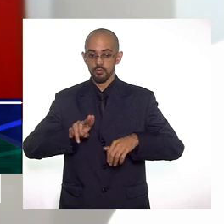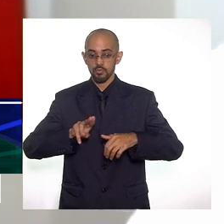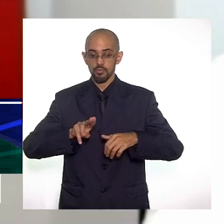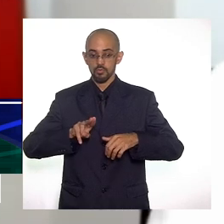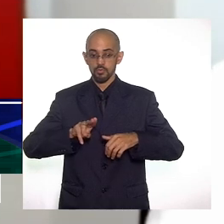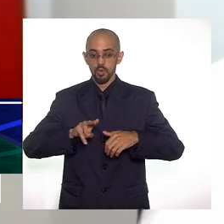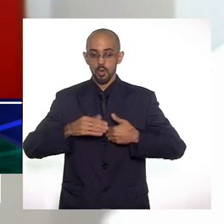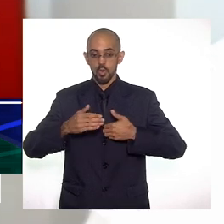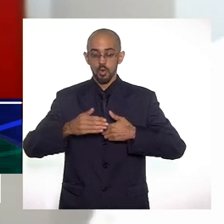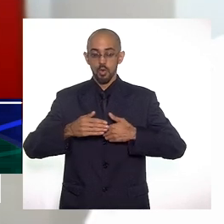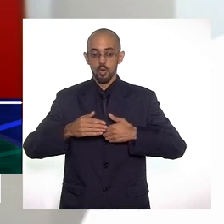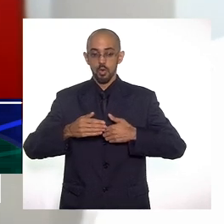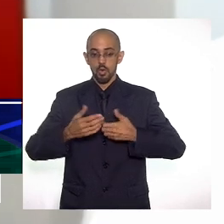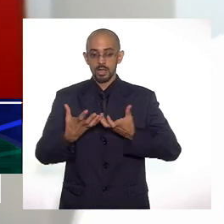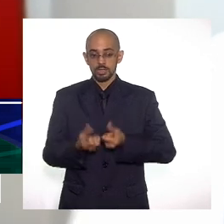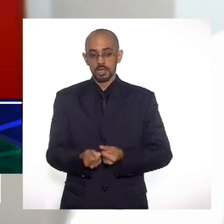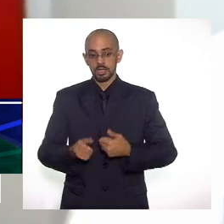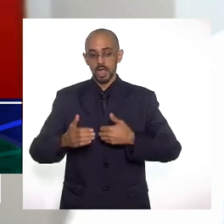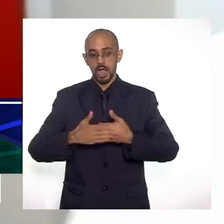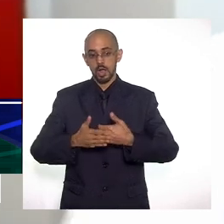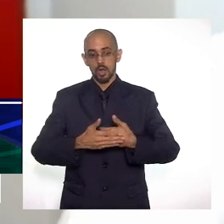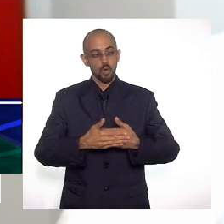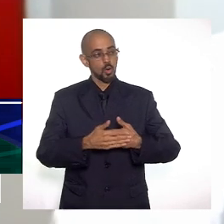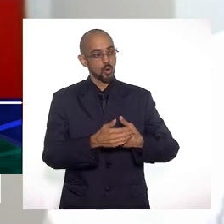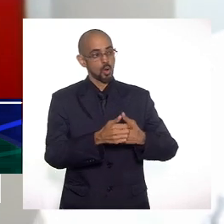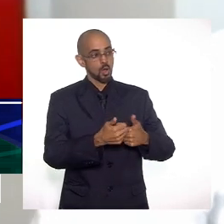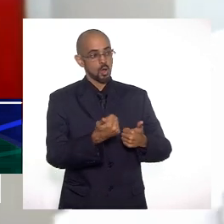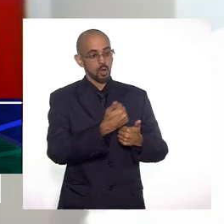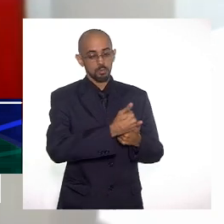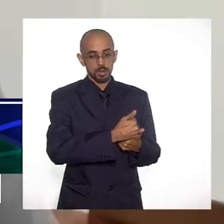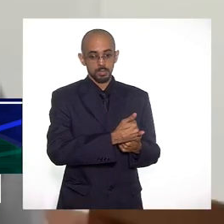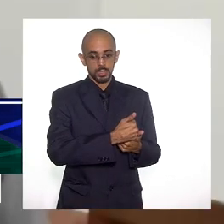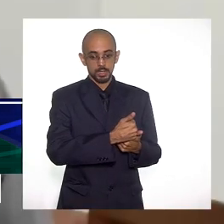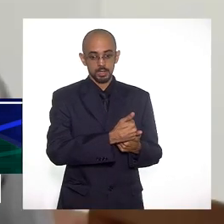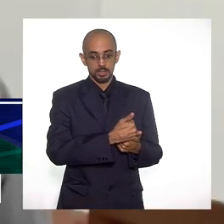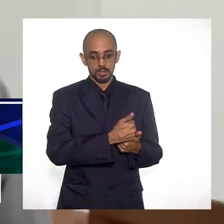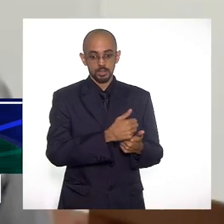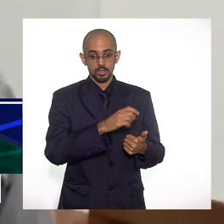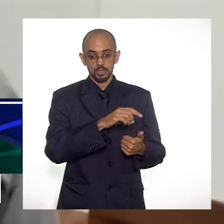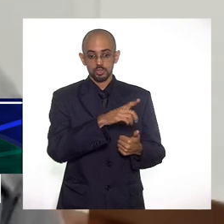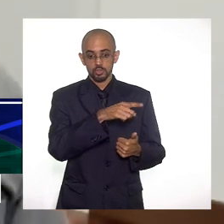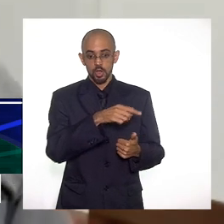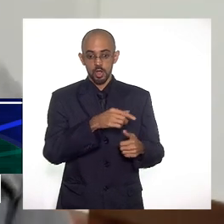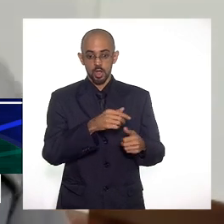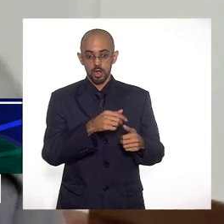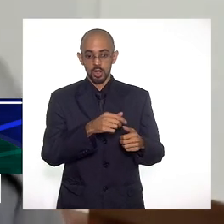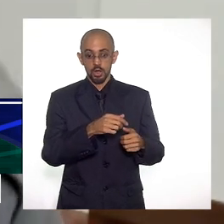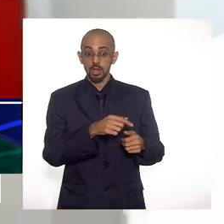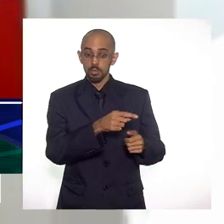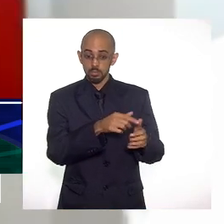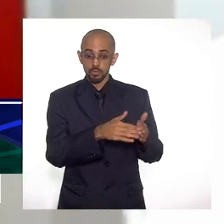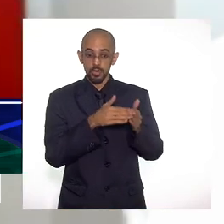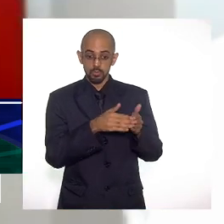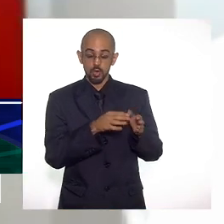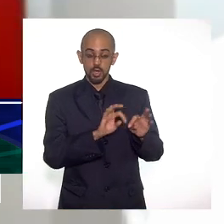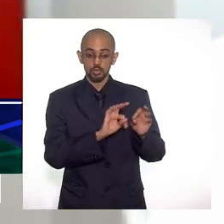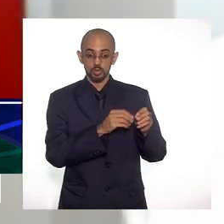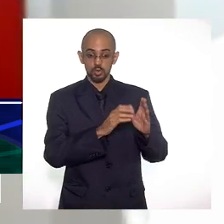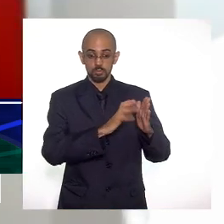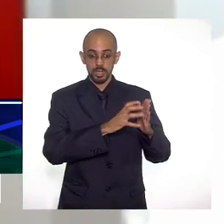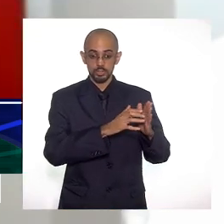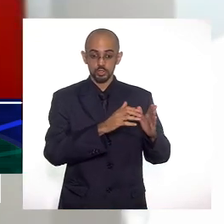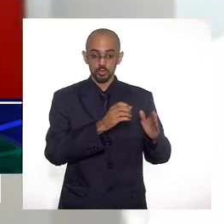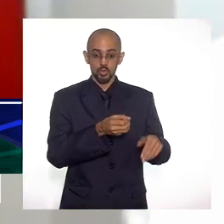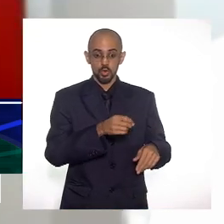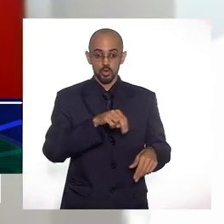autoria, tá? Anuncio, em regime de urgência... Presidente, só consignar o voto contrário do novo, tá? Por favor. Consignando, está. Em